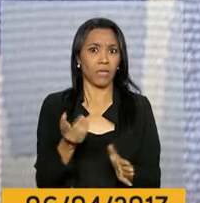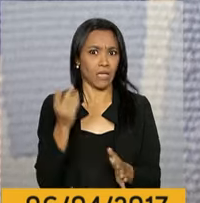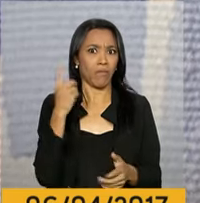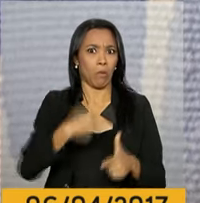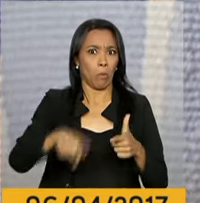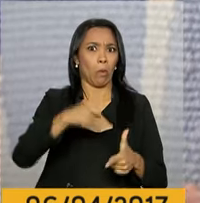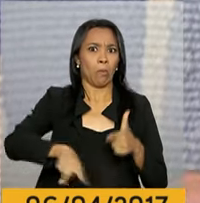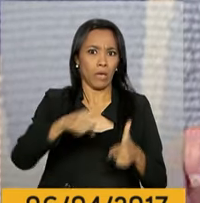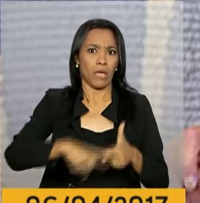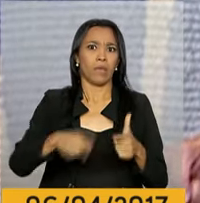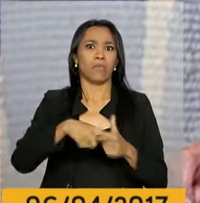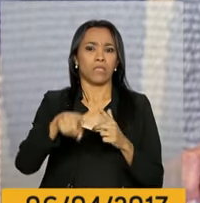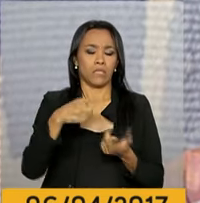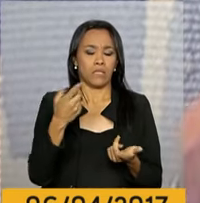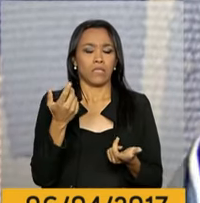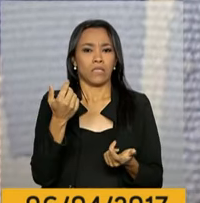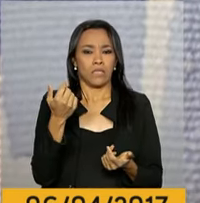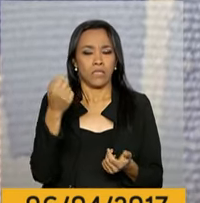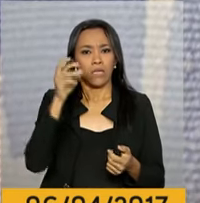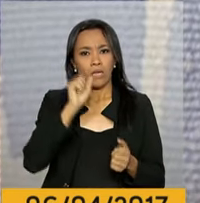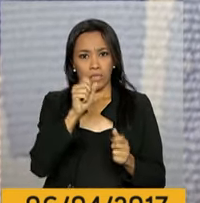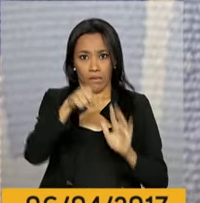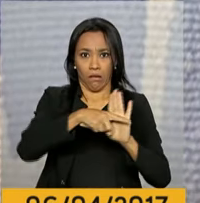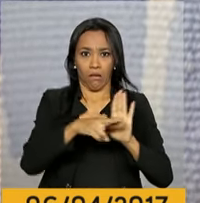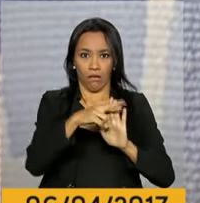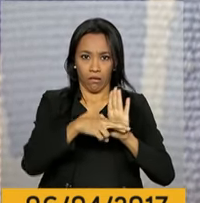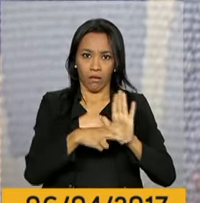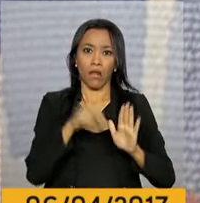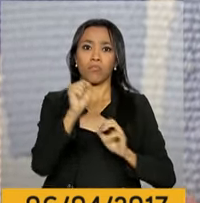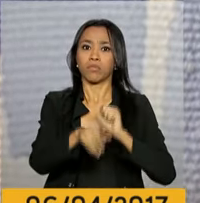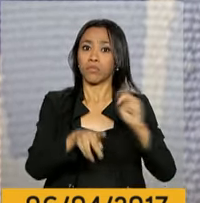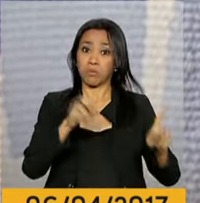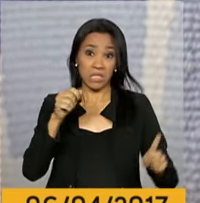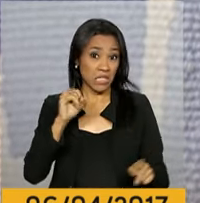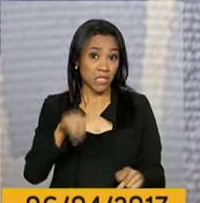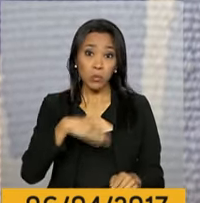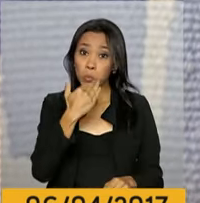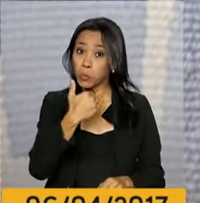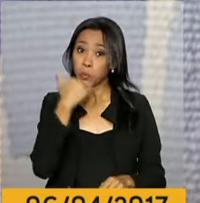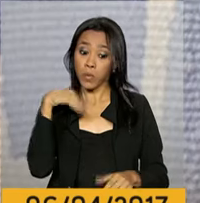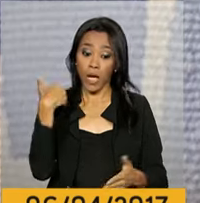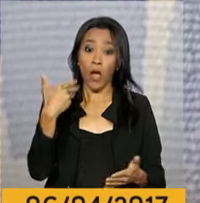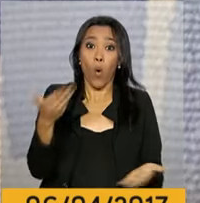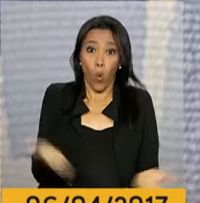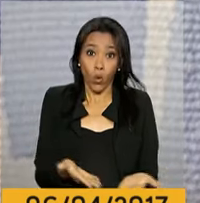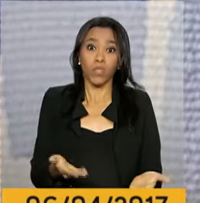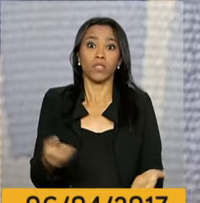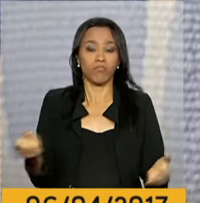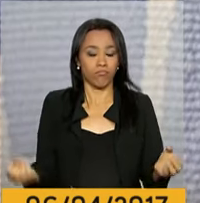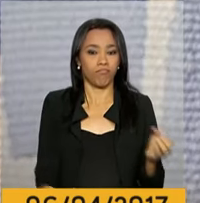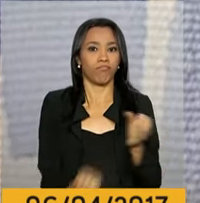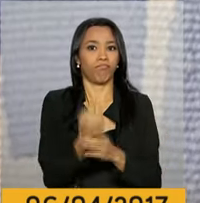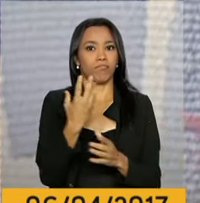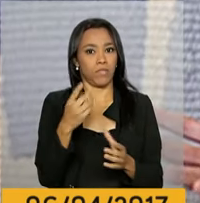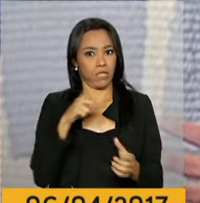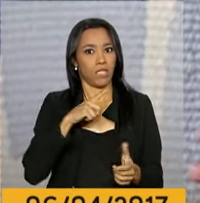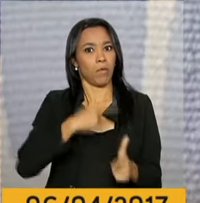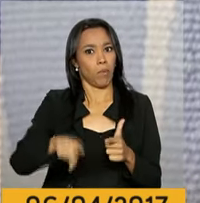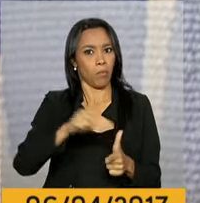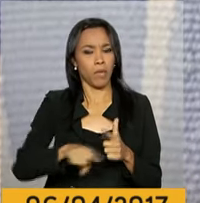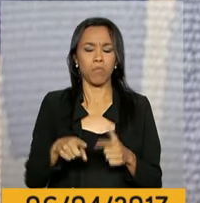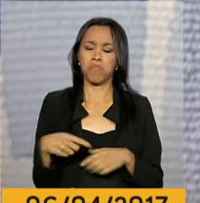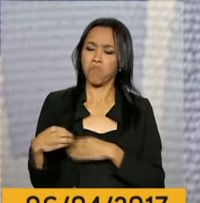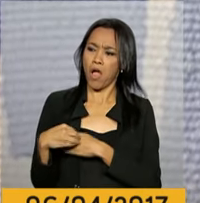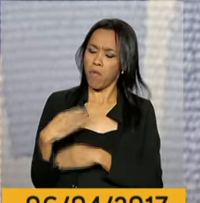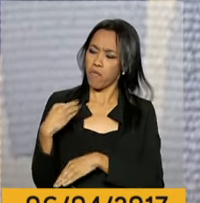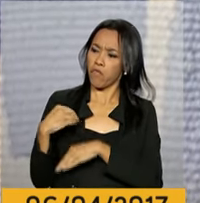dramática. Não a tivéssemos feito e teríamos grandes problemas nos dias atuais. Então, uma informação que para o